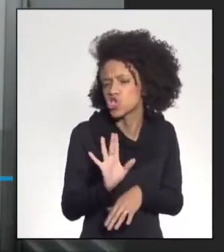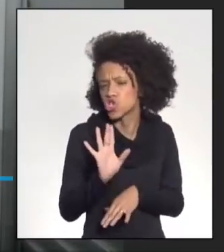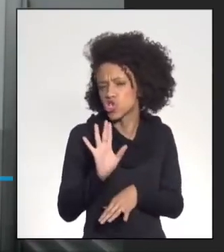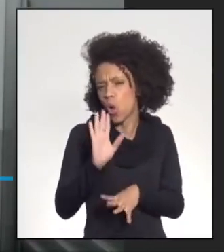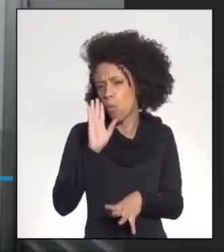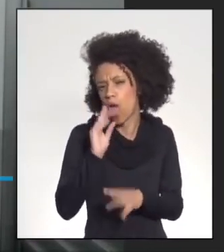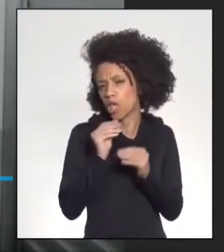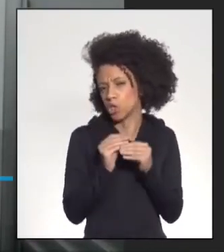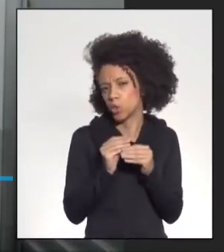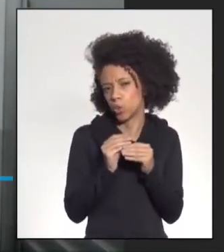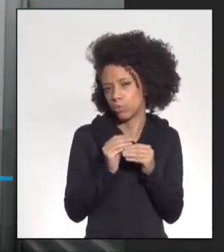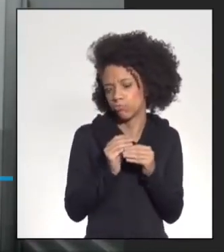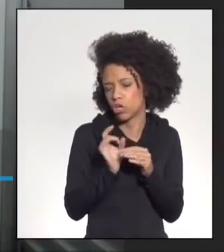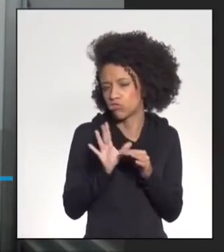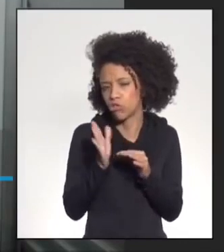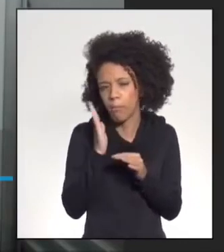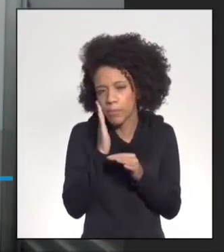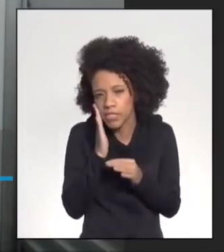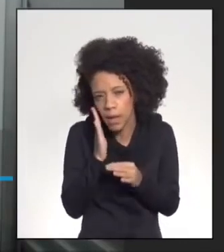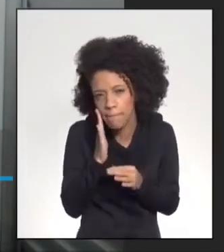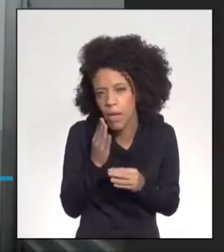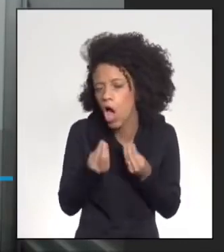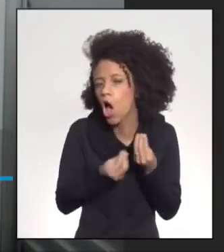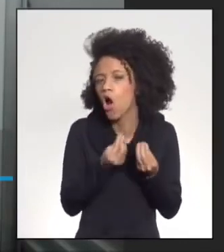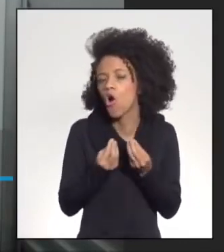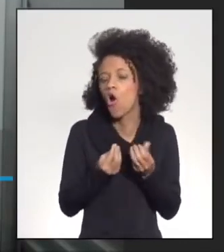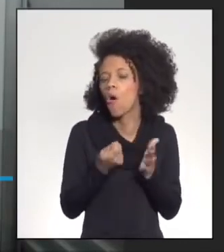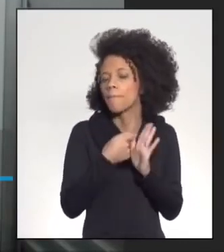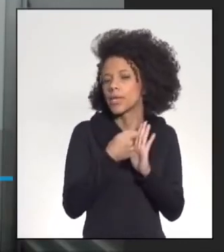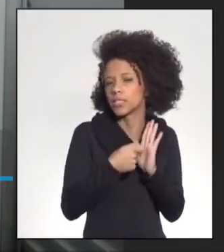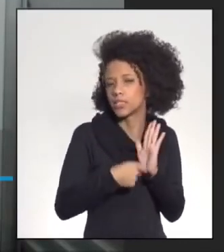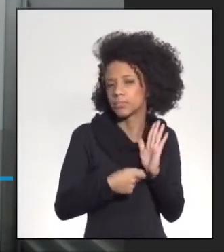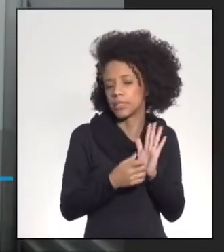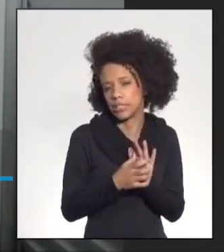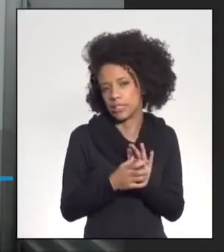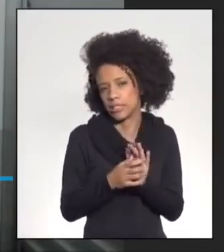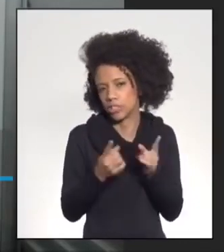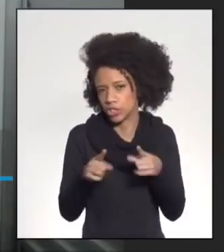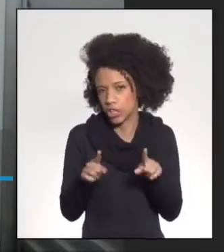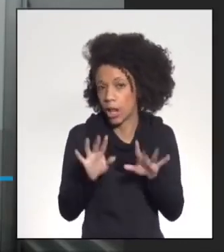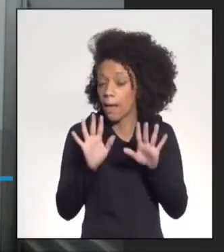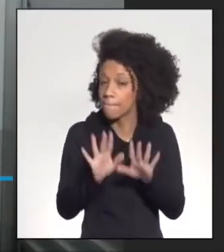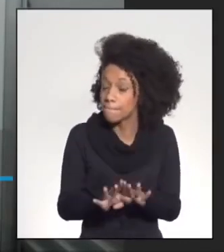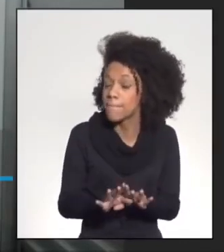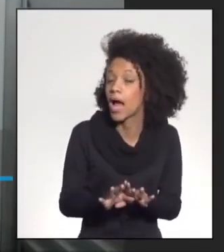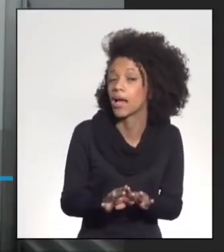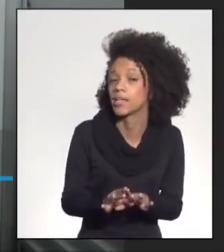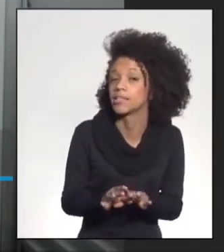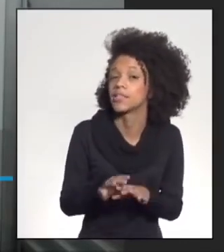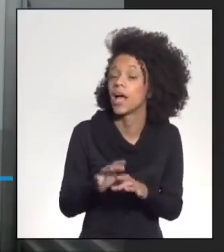só para a gente ter uma noção do como que acontece a escrita. Mas, assim, o ideal é que quem